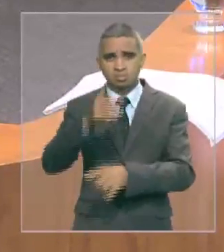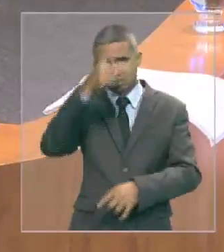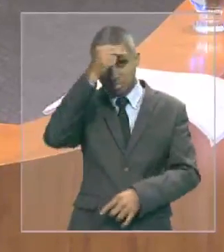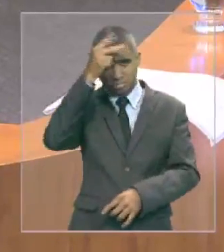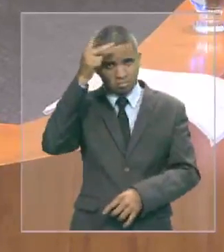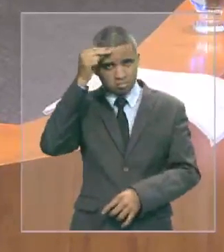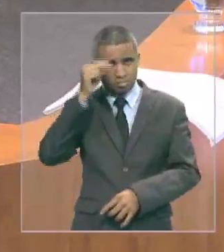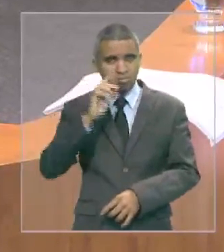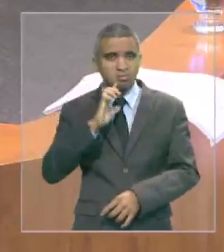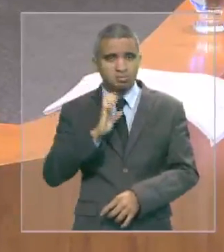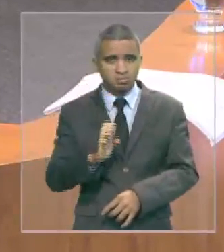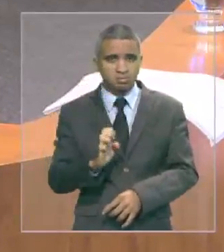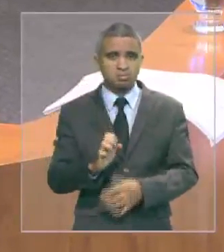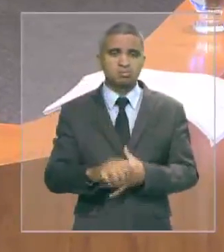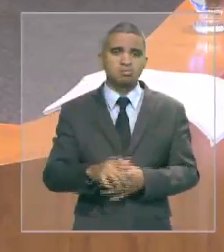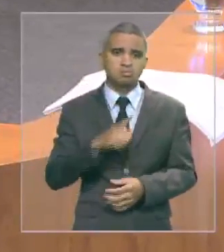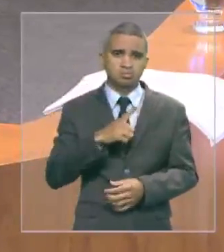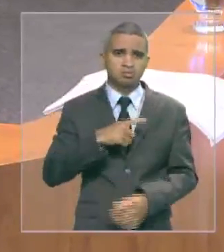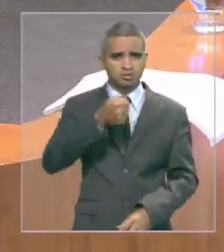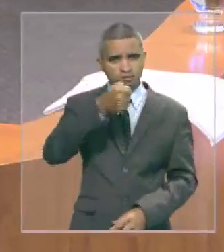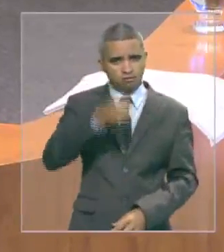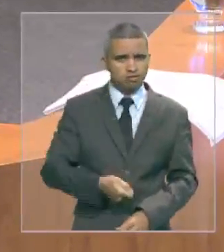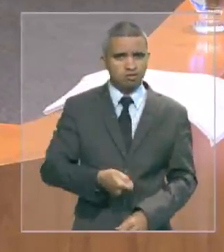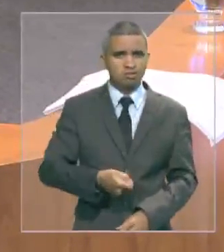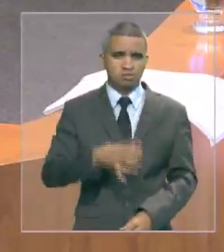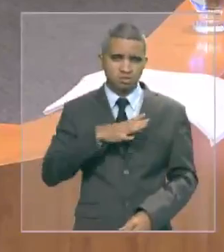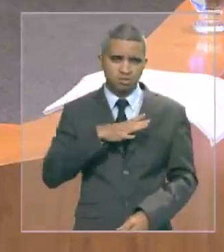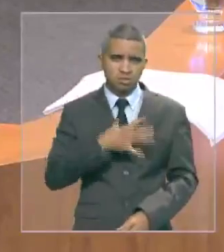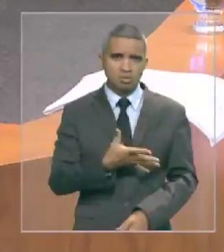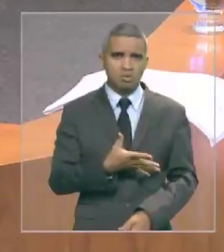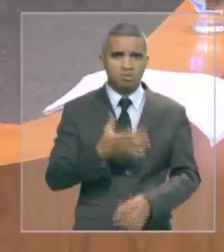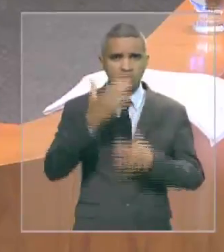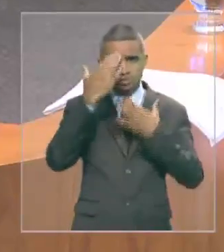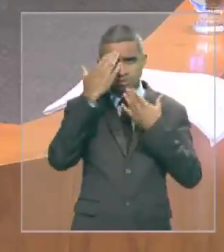de firmeza e de determinação. Muito obrigado, senhor presidente.